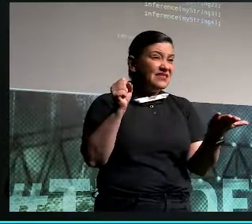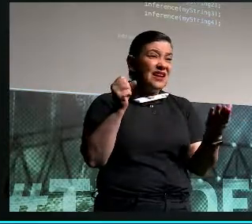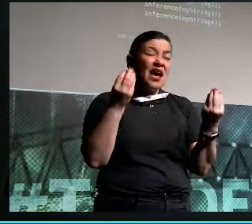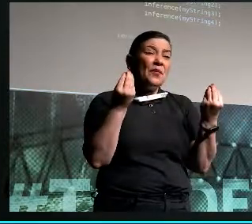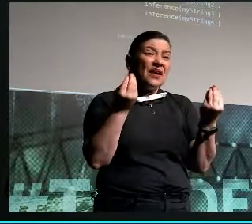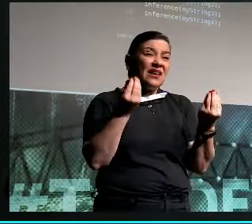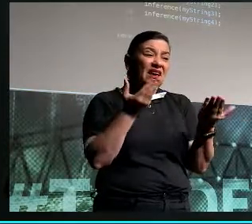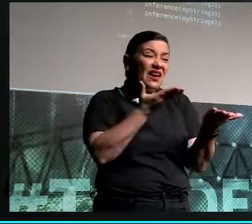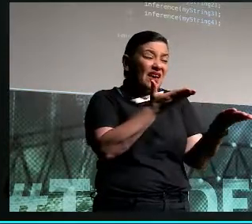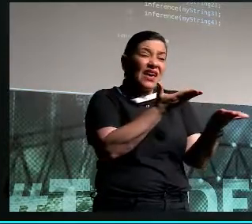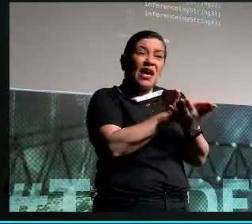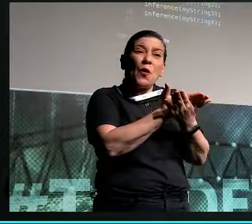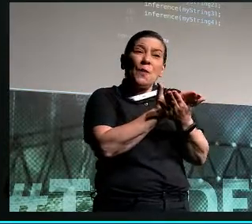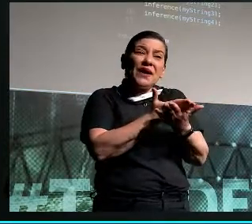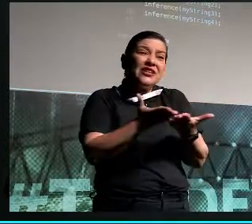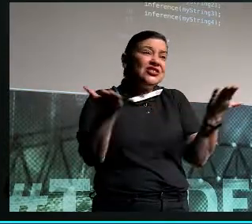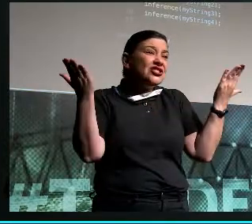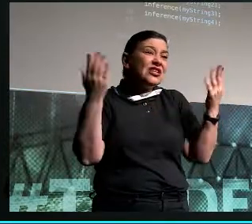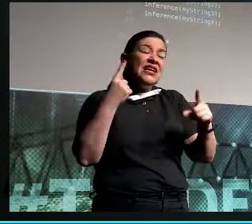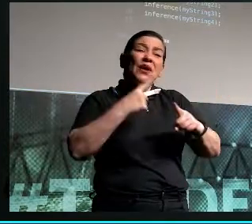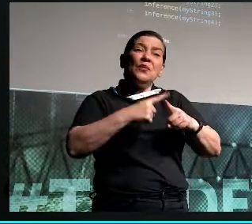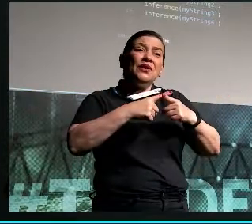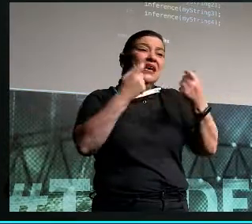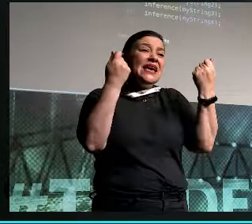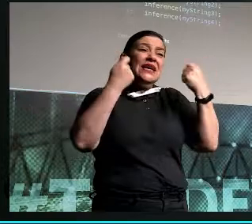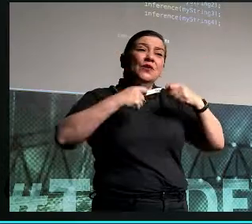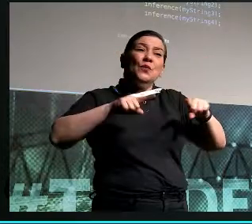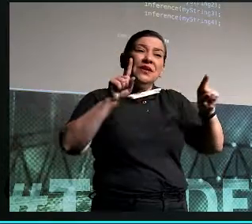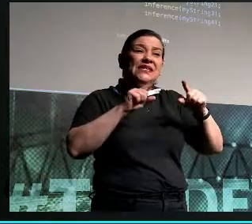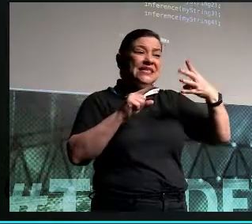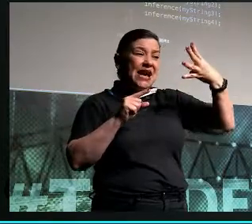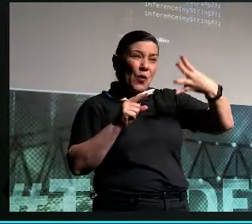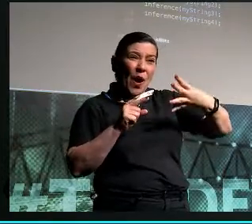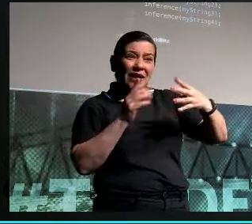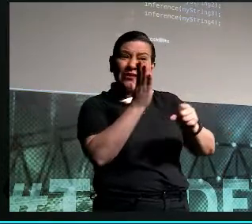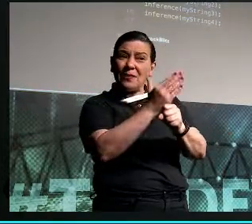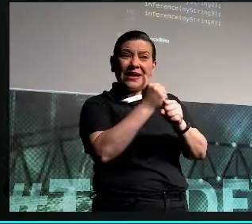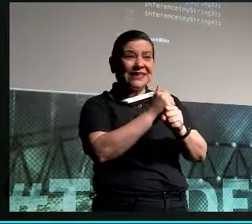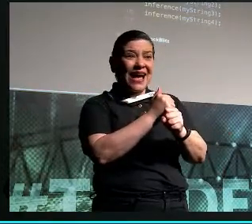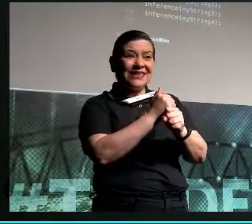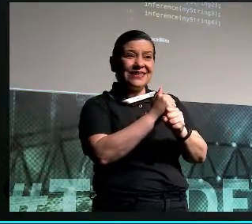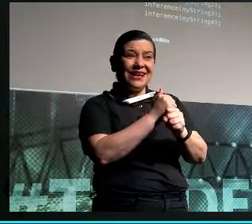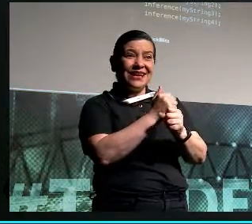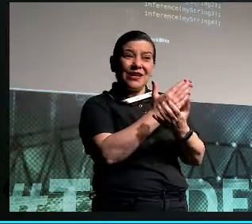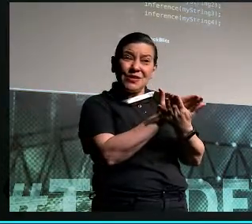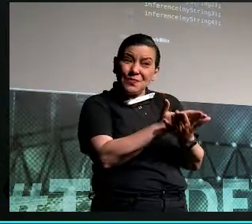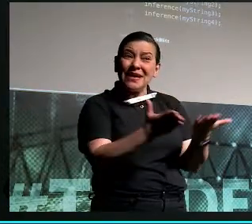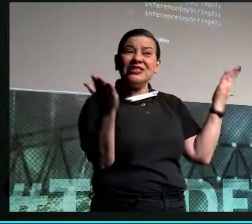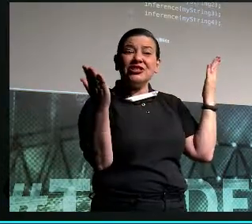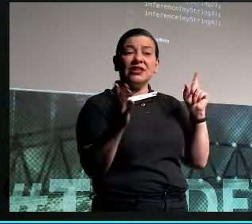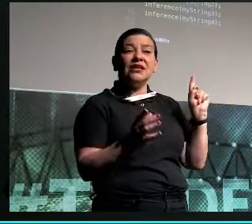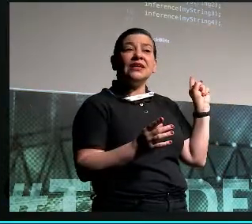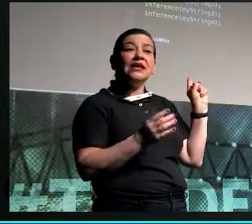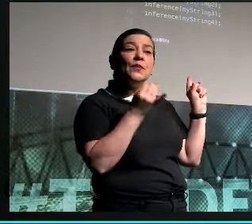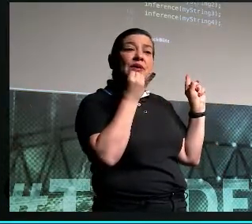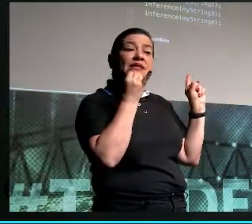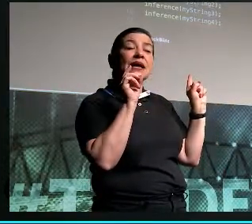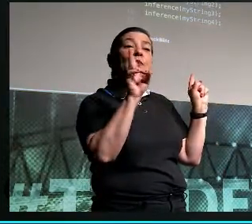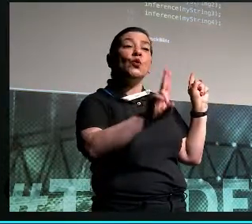a declaração de string literal. Eu não tenho mais o string 4 ou batata lá. Então, se eu vier aqui, por exemplo, e usar